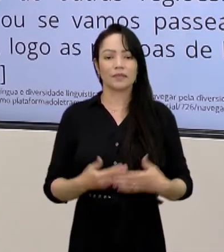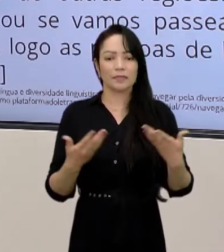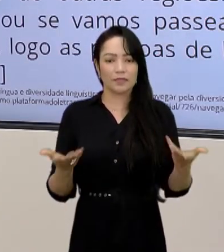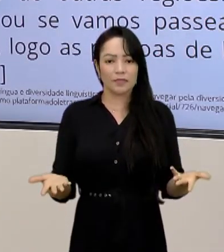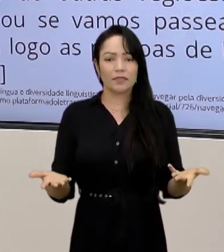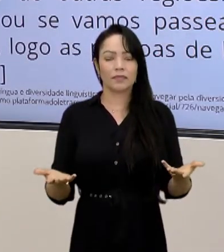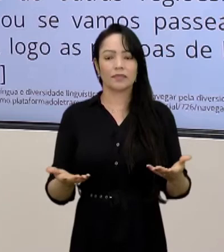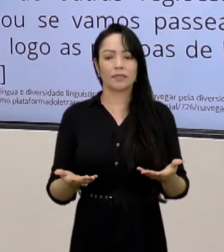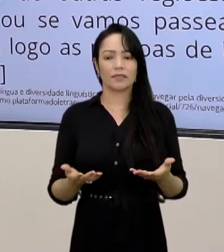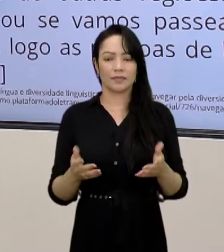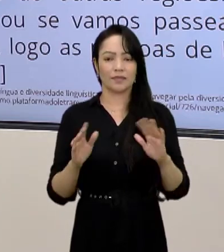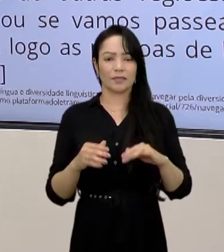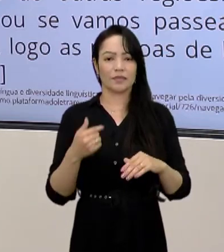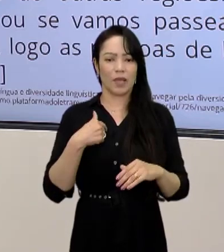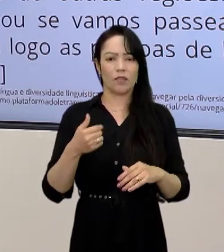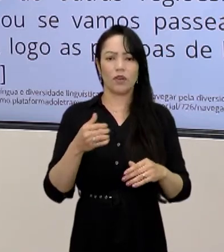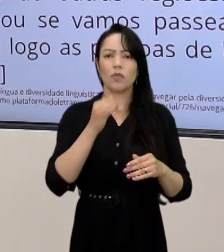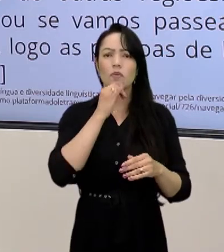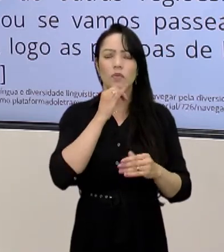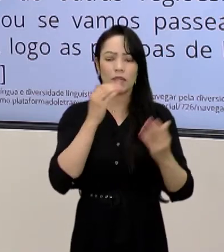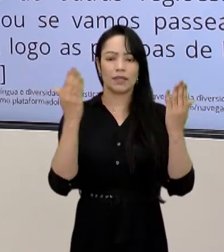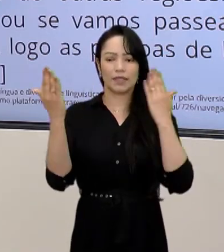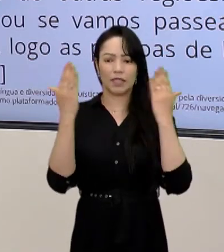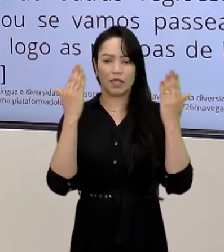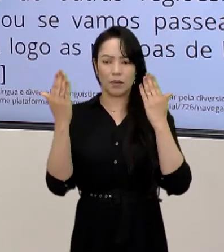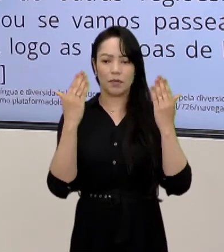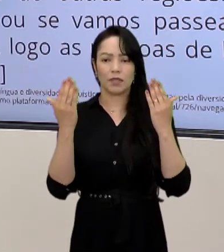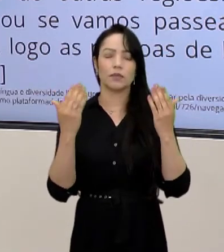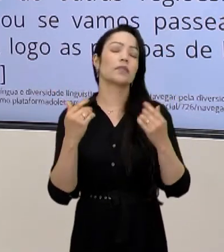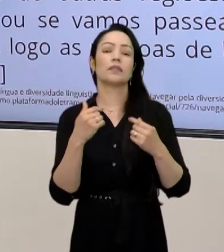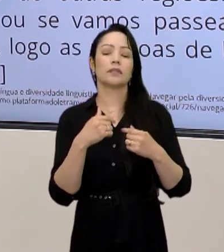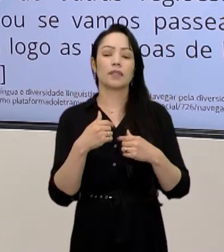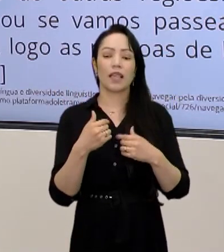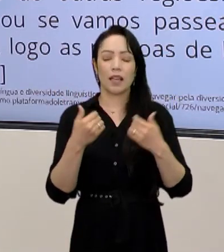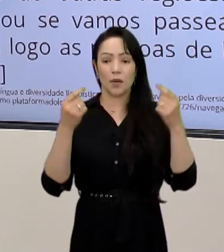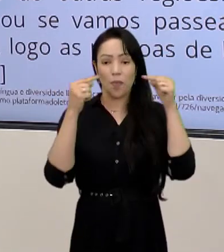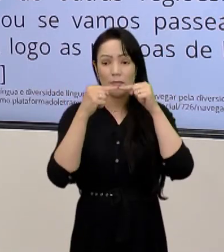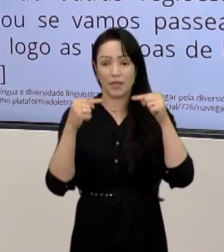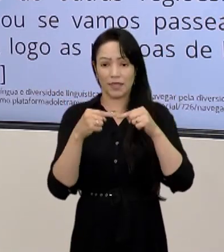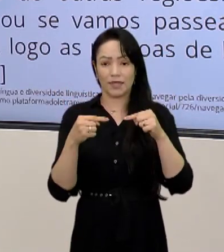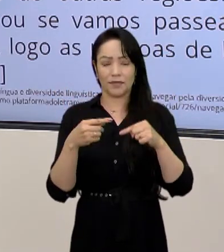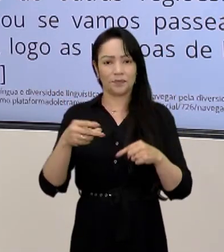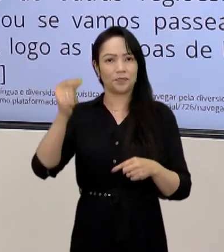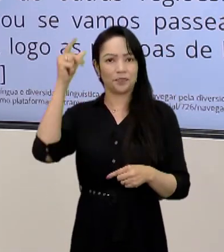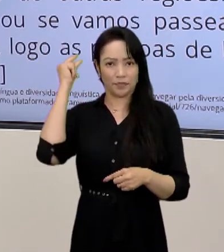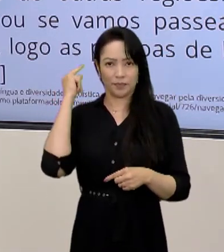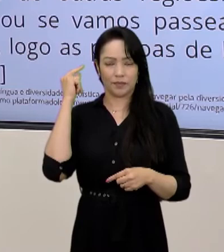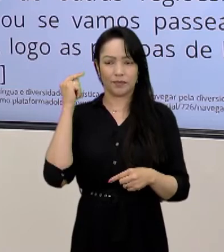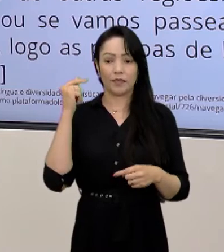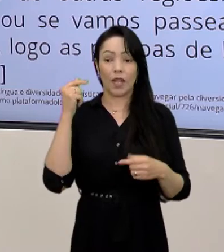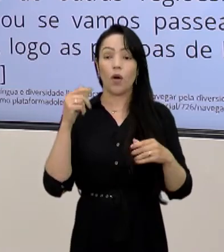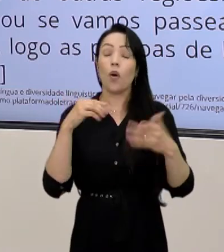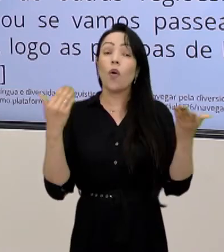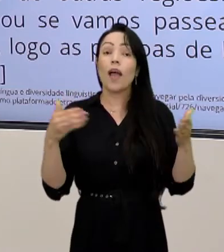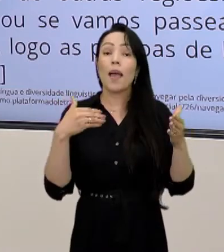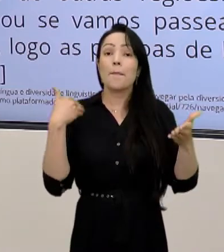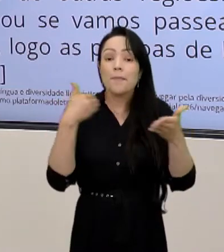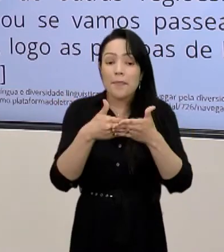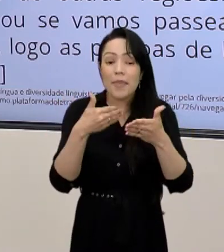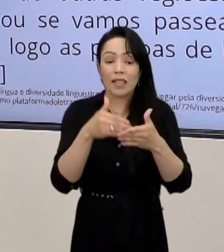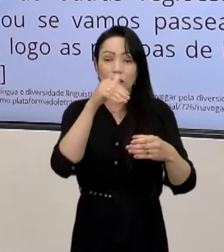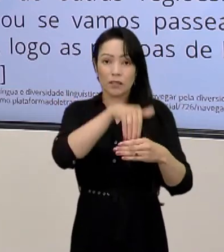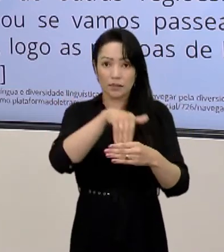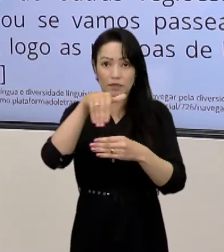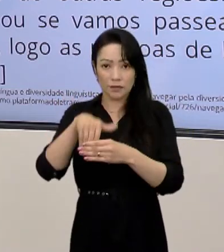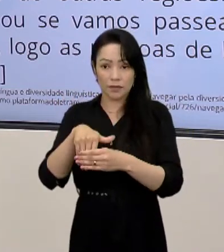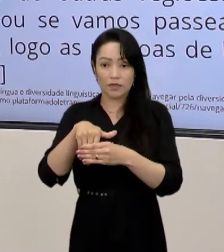for... eu vou dar esse exemplo porque para mim é o que é mais palpável, assim. Na época de eleições e nos jornais, assim,